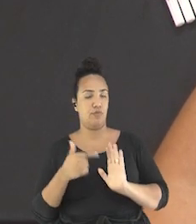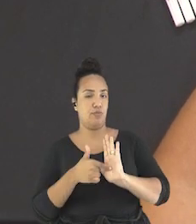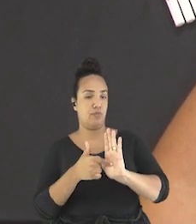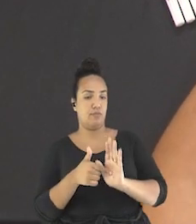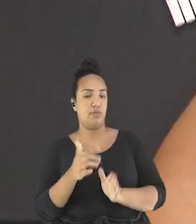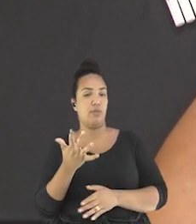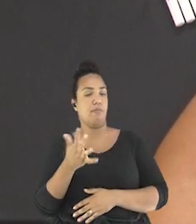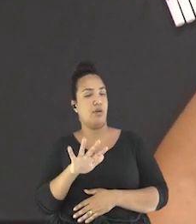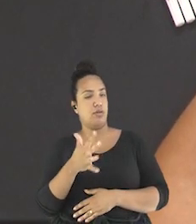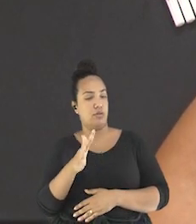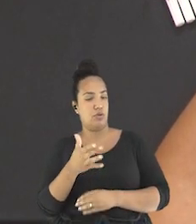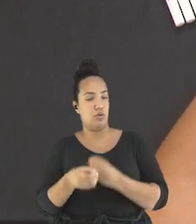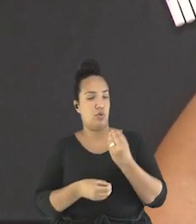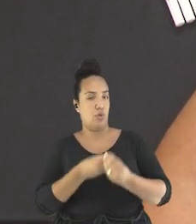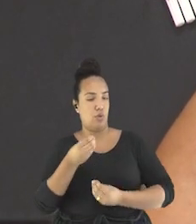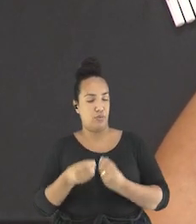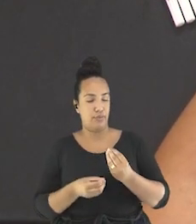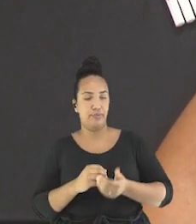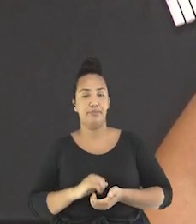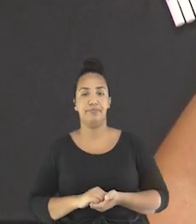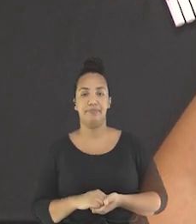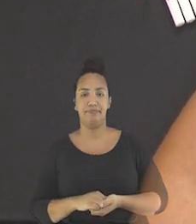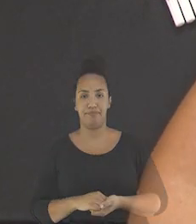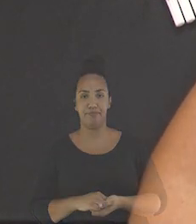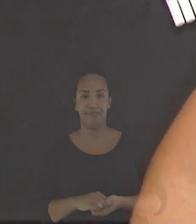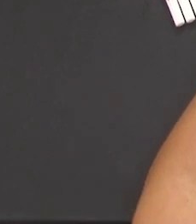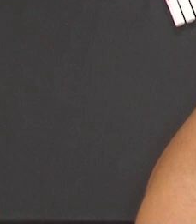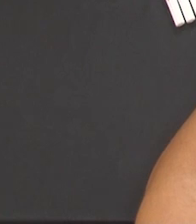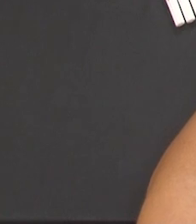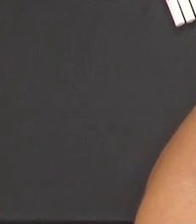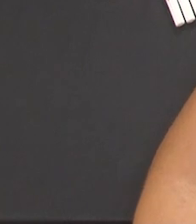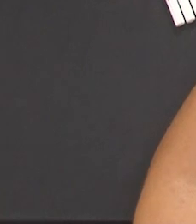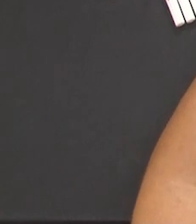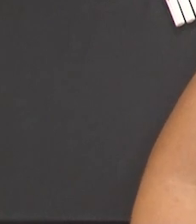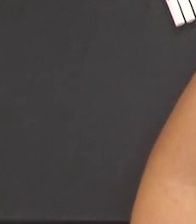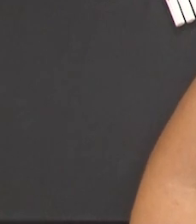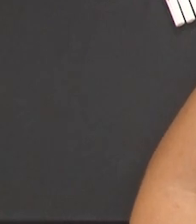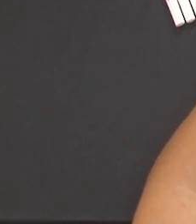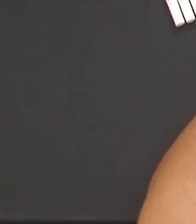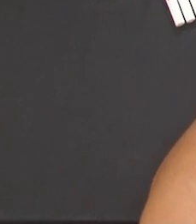Vou mostrar pra vocês mais ou menos como que vai ficar, tá?